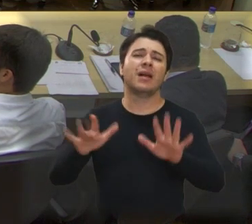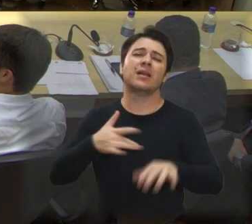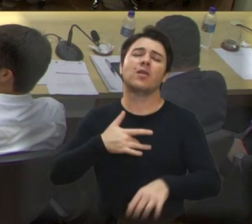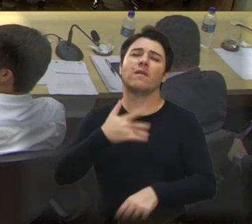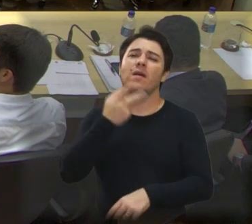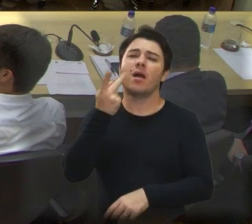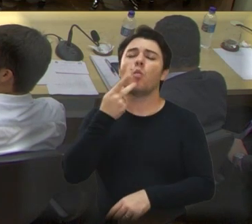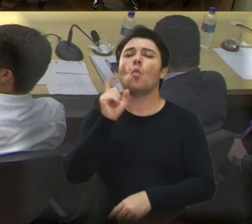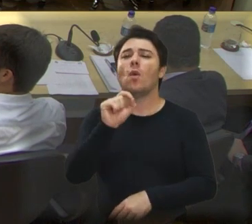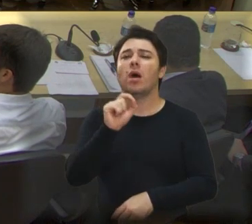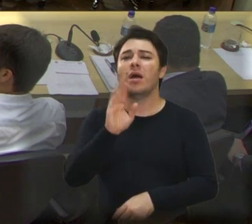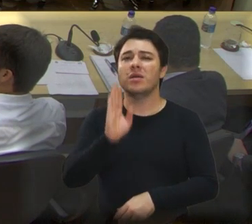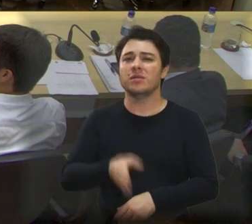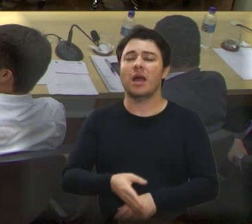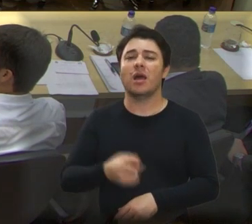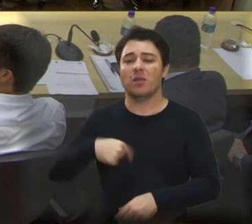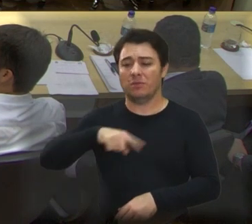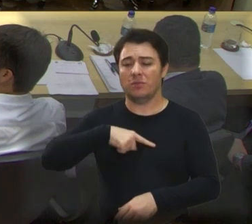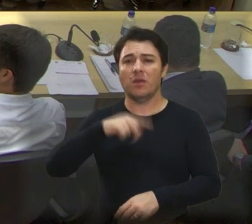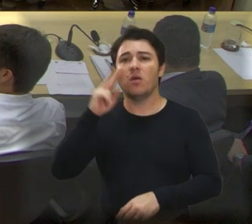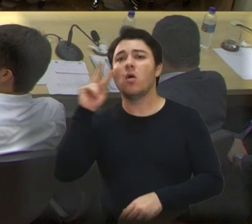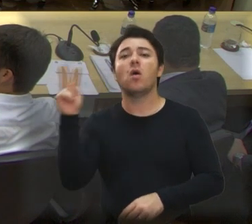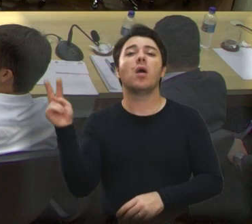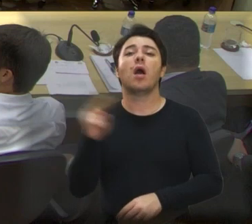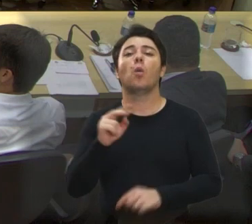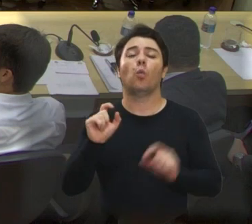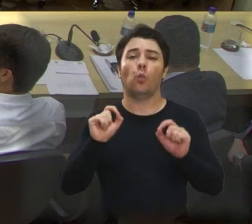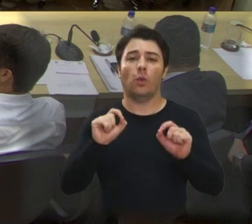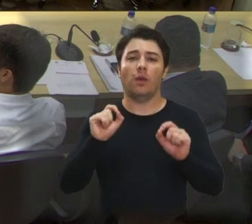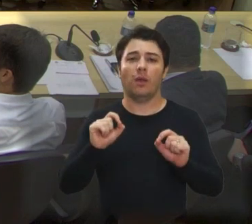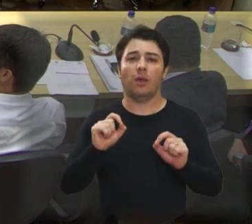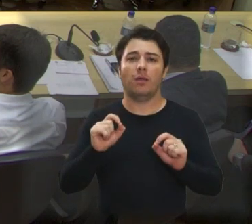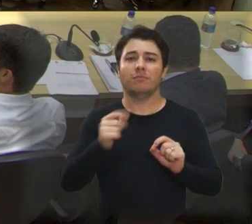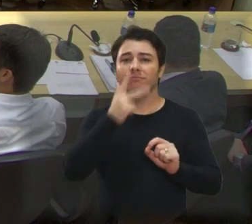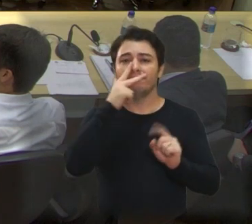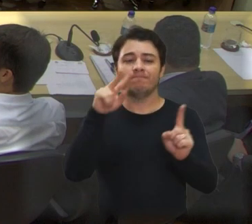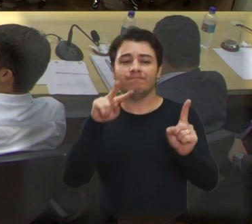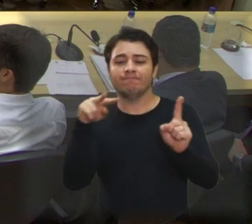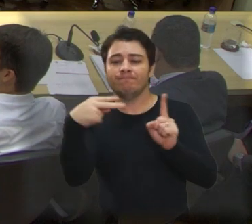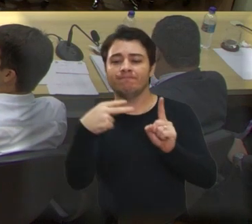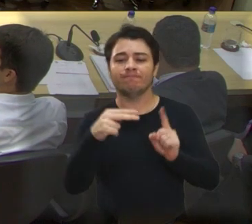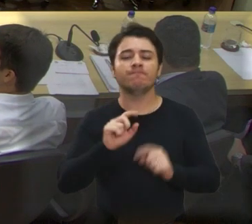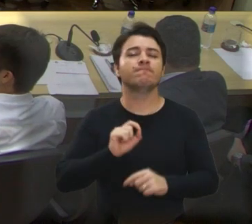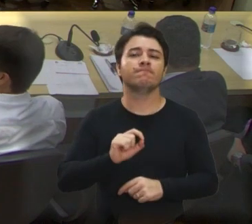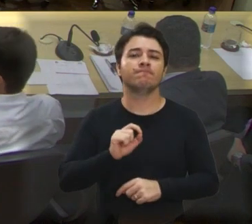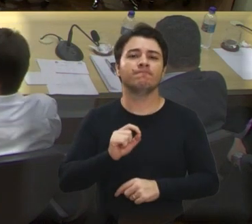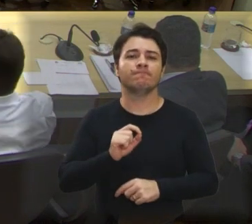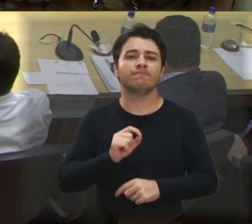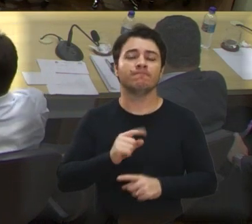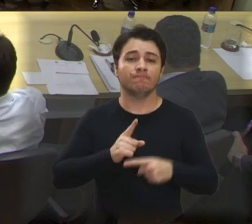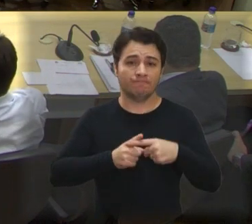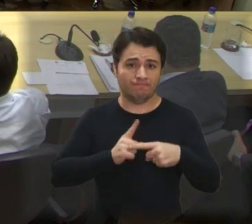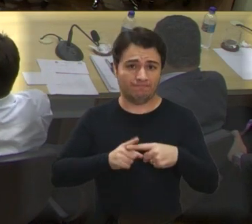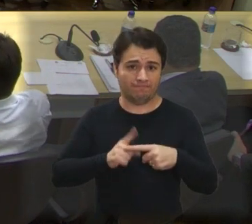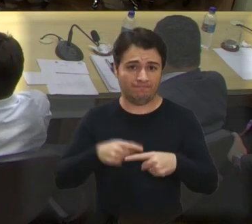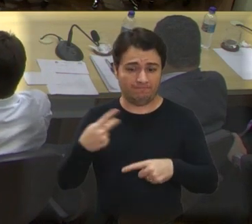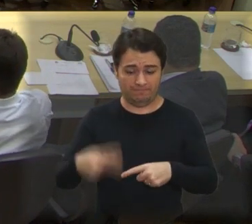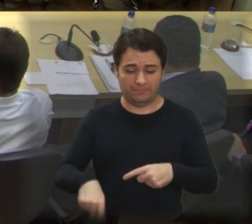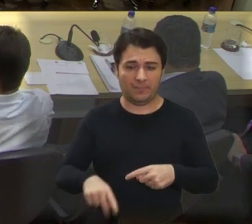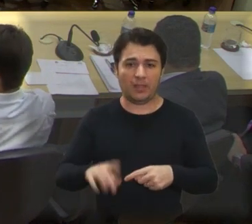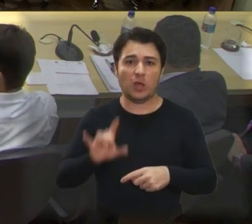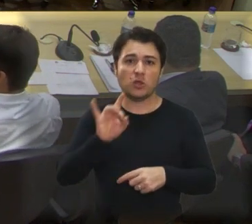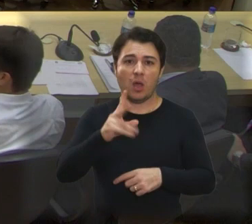já tá na hora da gente olhar para essa questão não com outro olhar né É só ainda